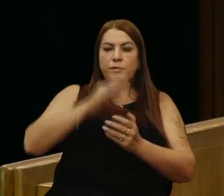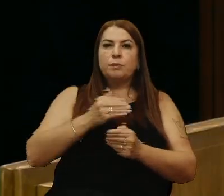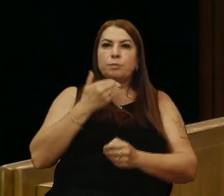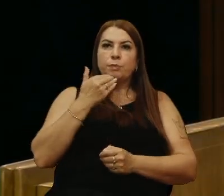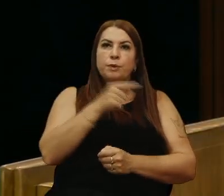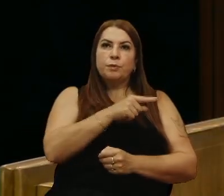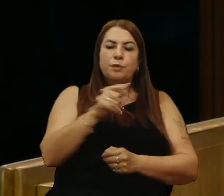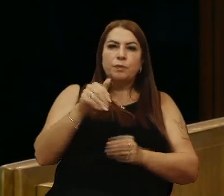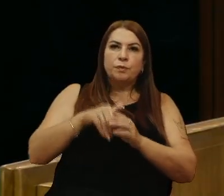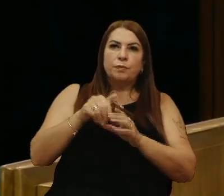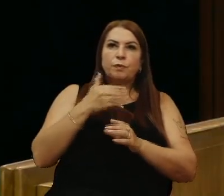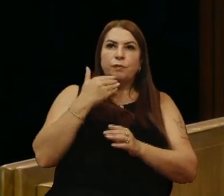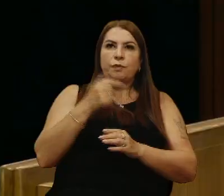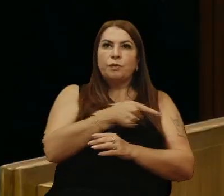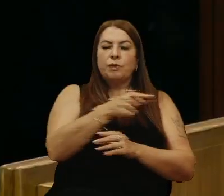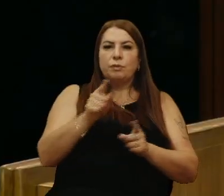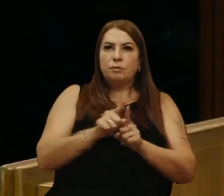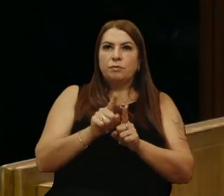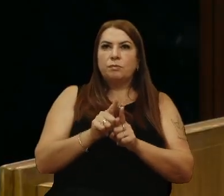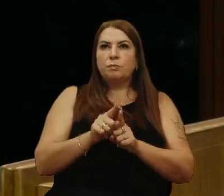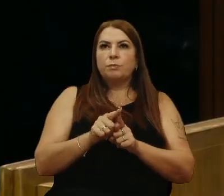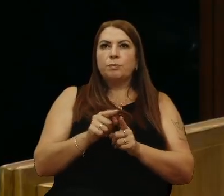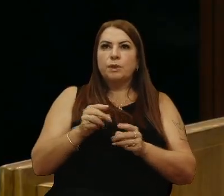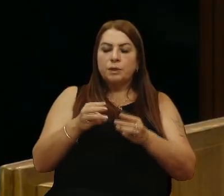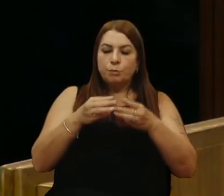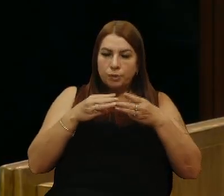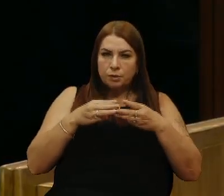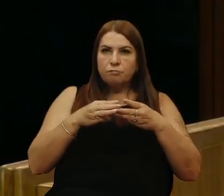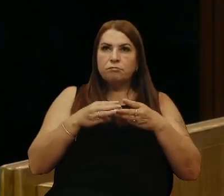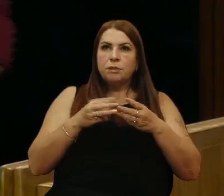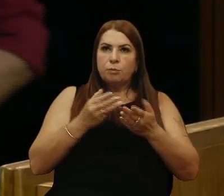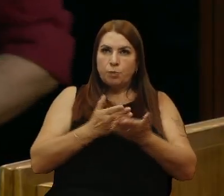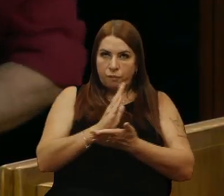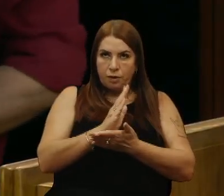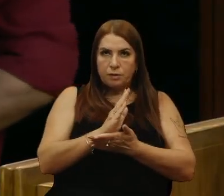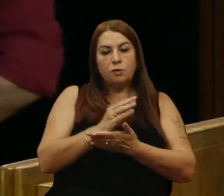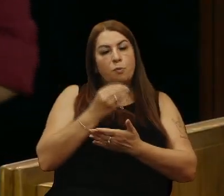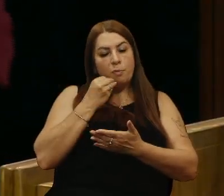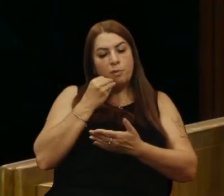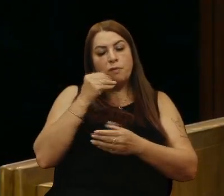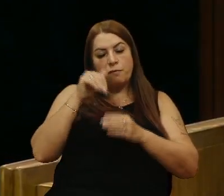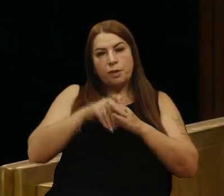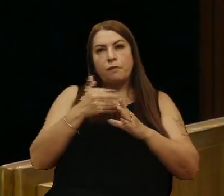o voto favorável dos colegas para que essa moção seja aprovada e, obviamente,